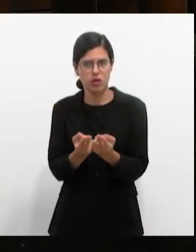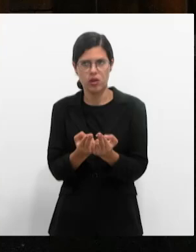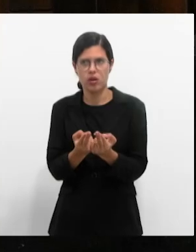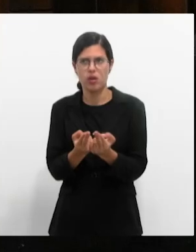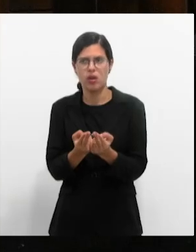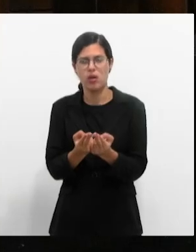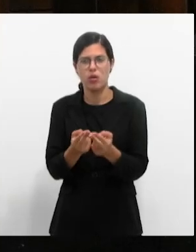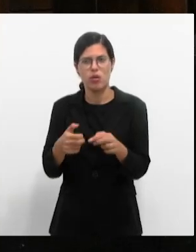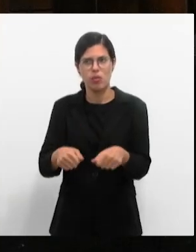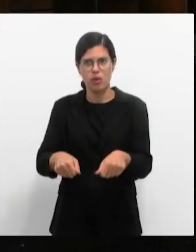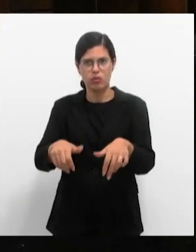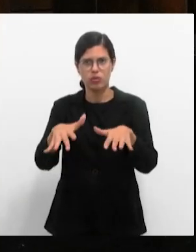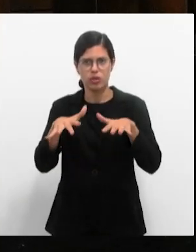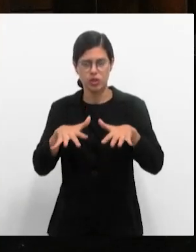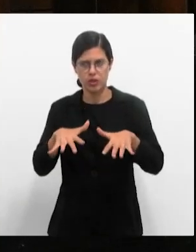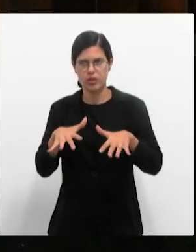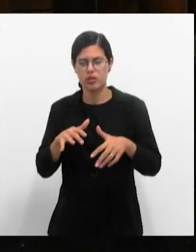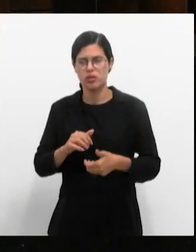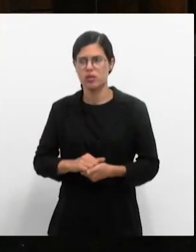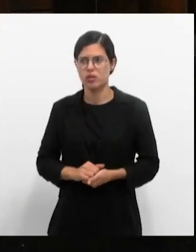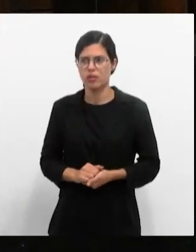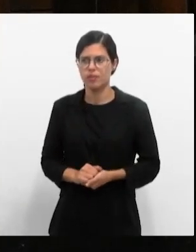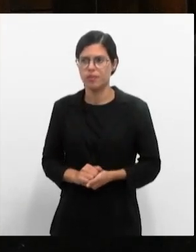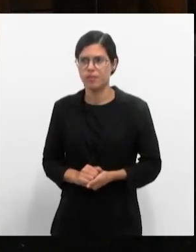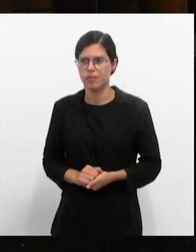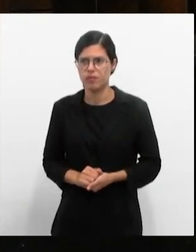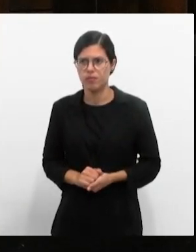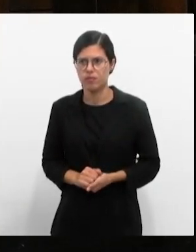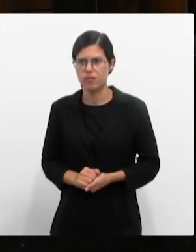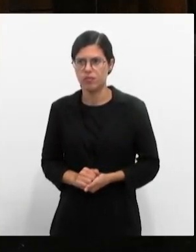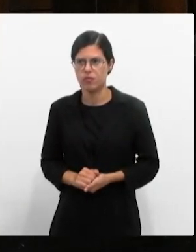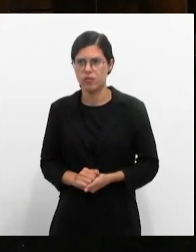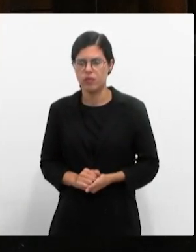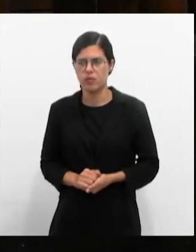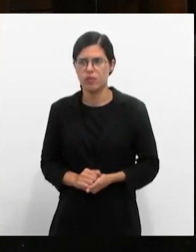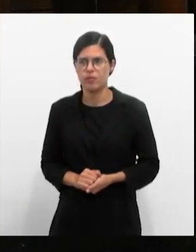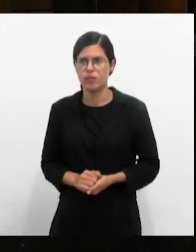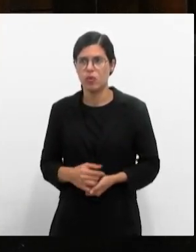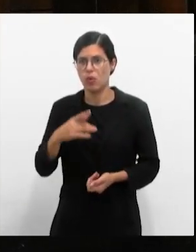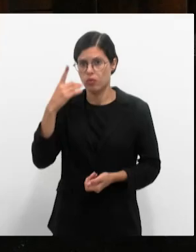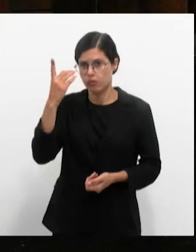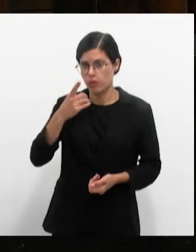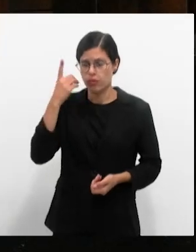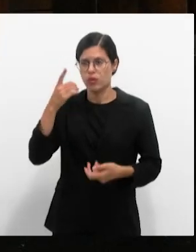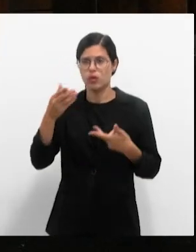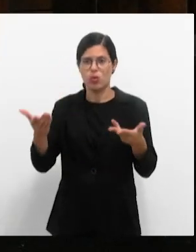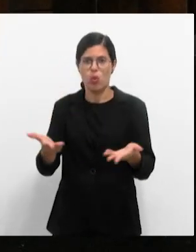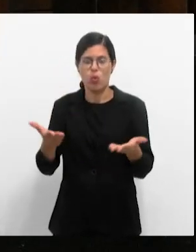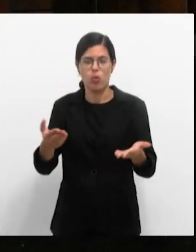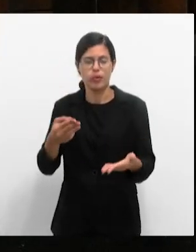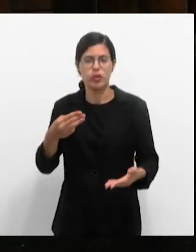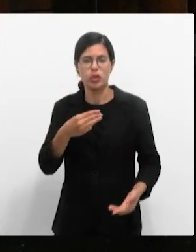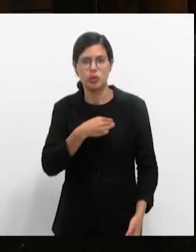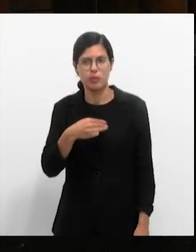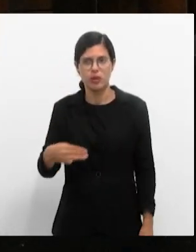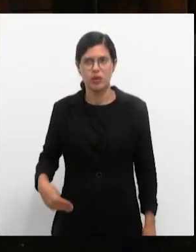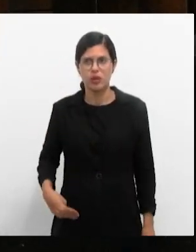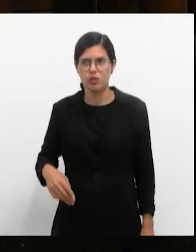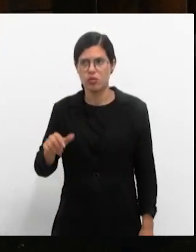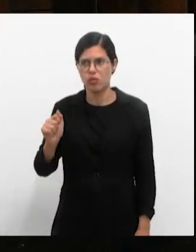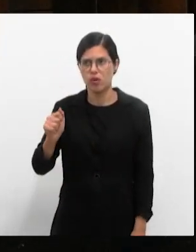numa audiência, numa reunião, com o deputado que hoje é ministro, André